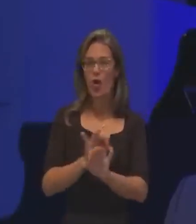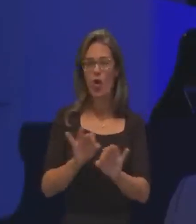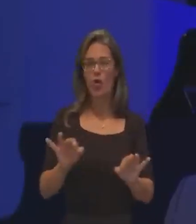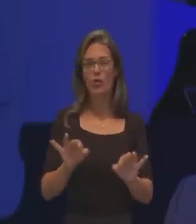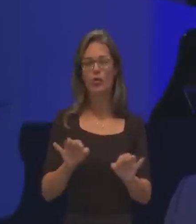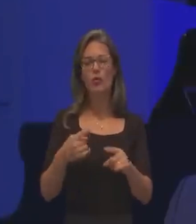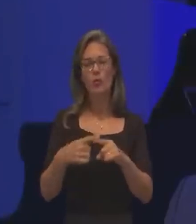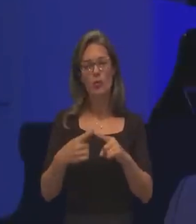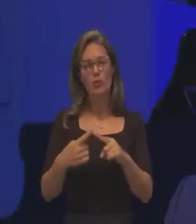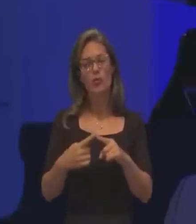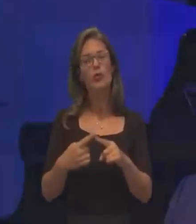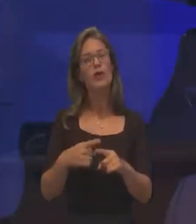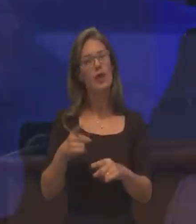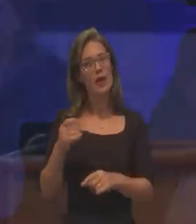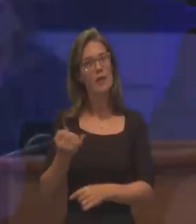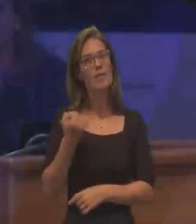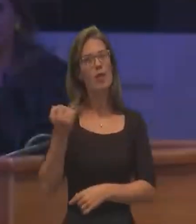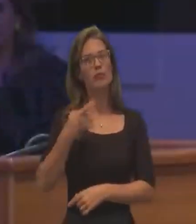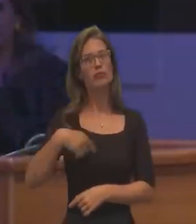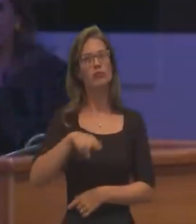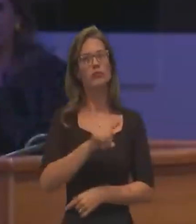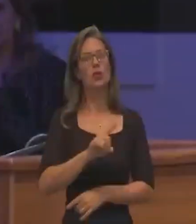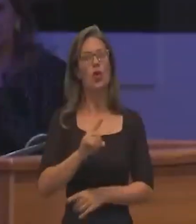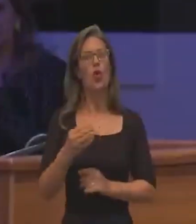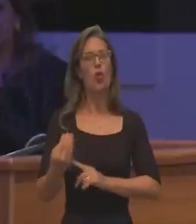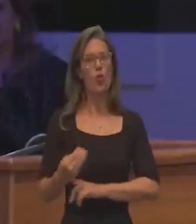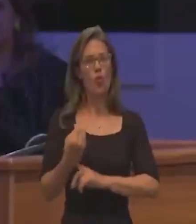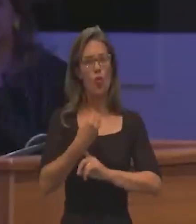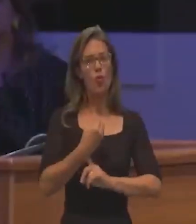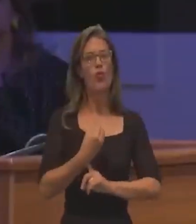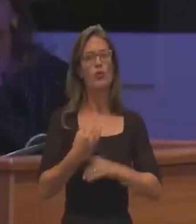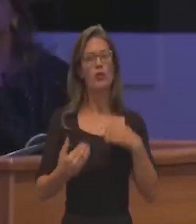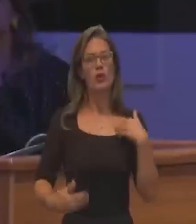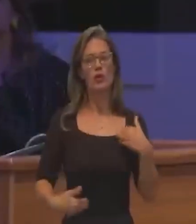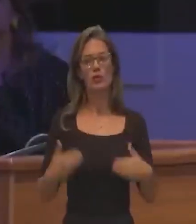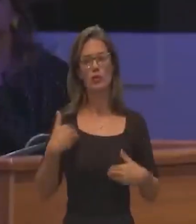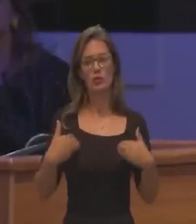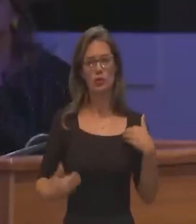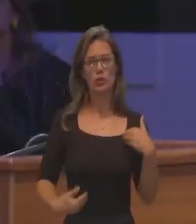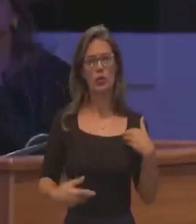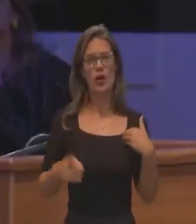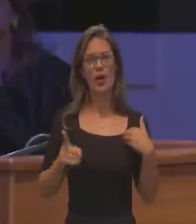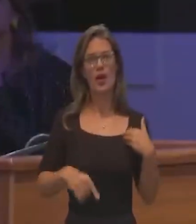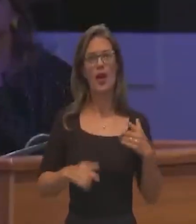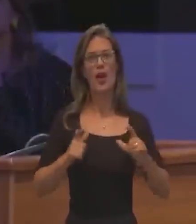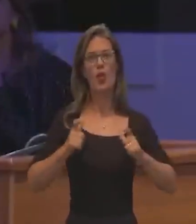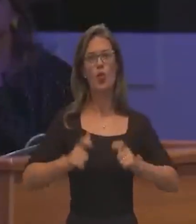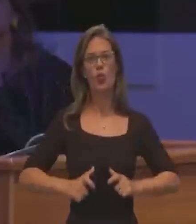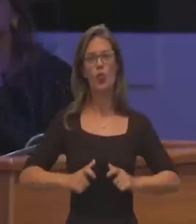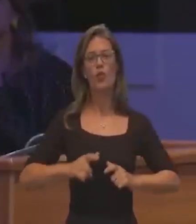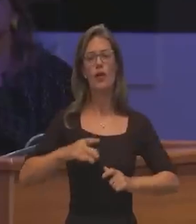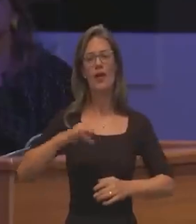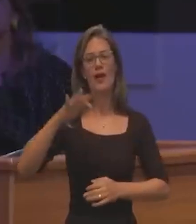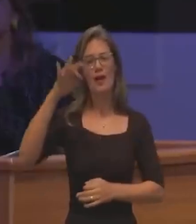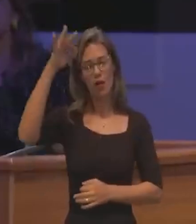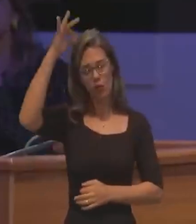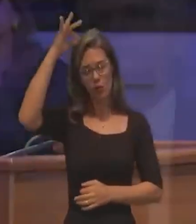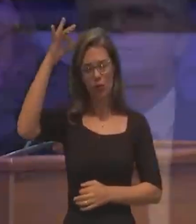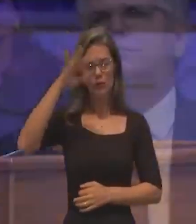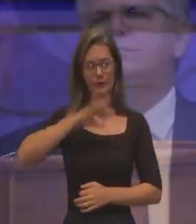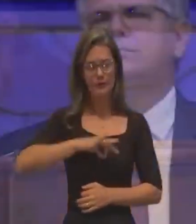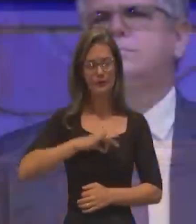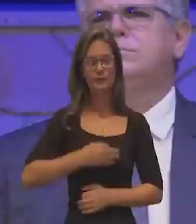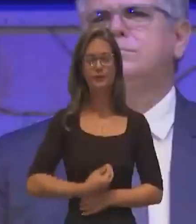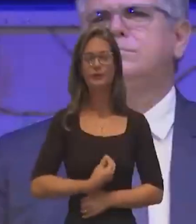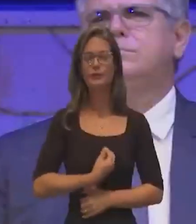Porque também isso é louvável. O nosso corpo é templo do Espírito Santo, mas não apenas isso, porque às